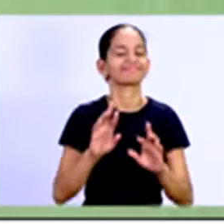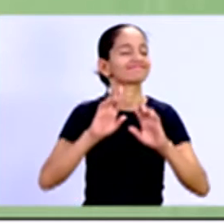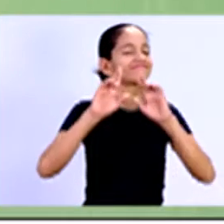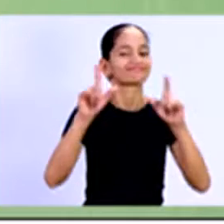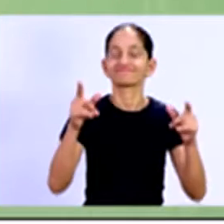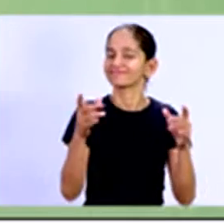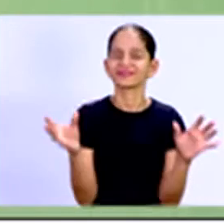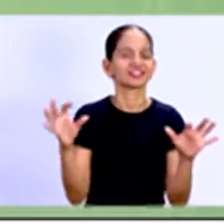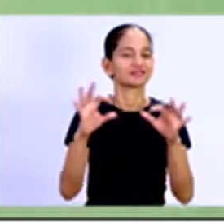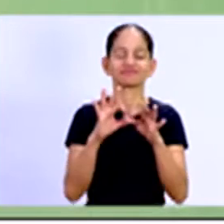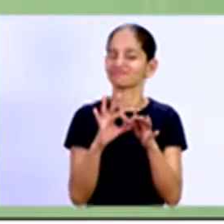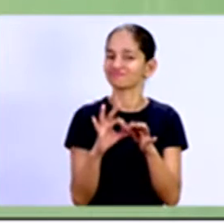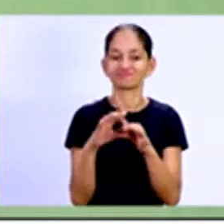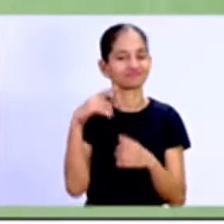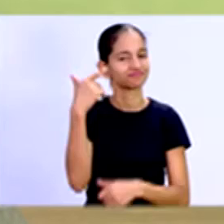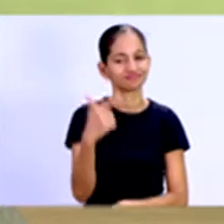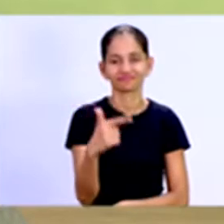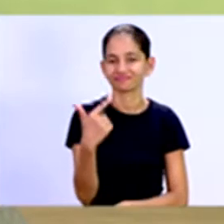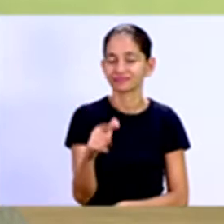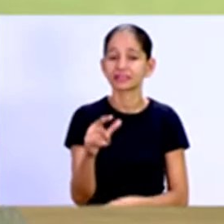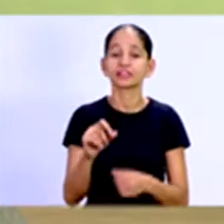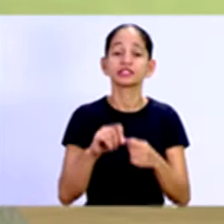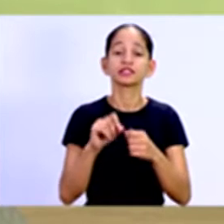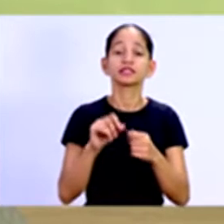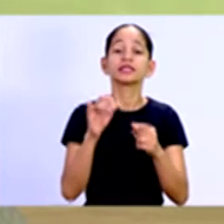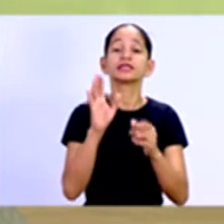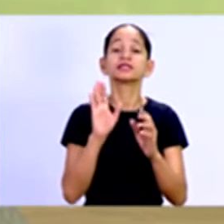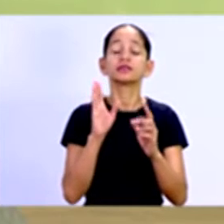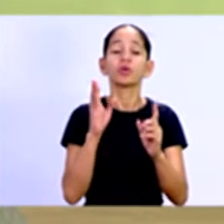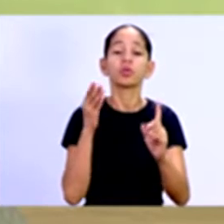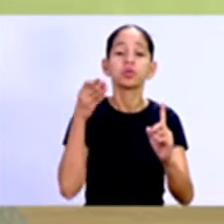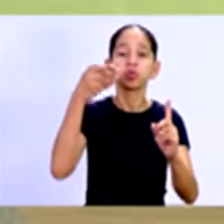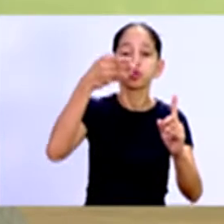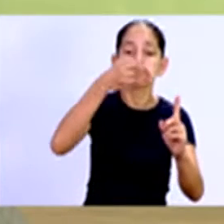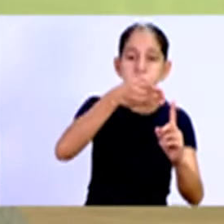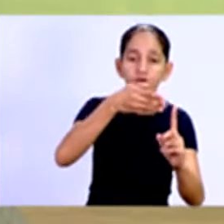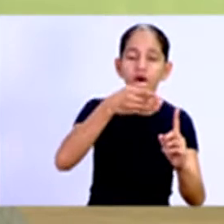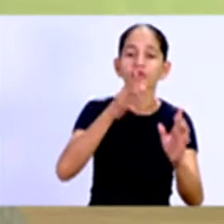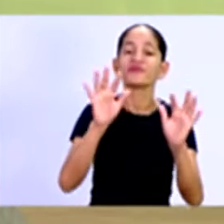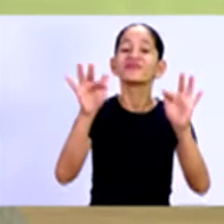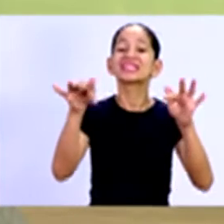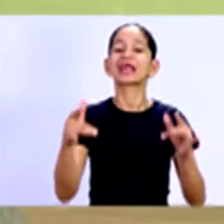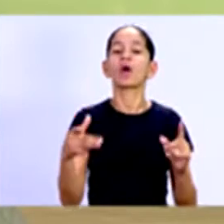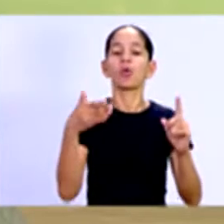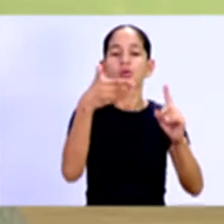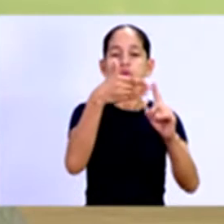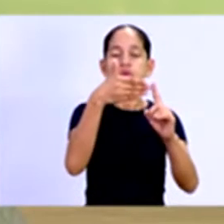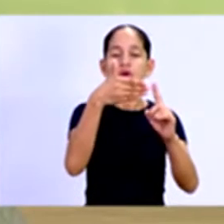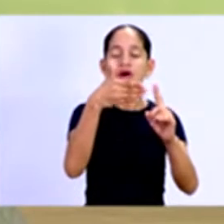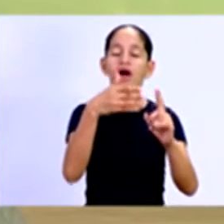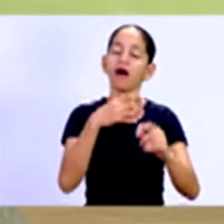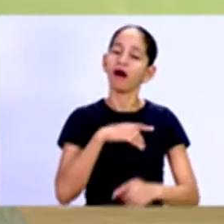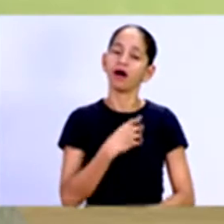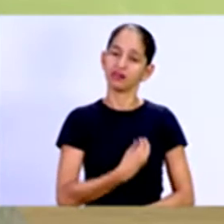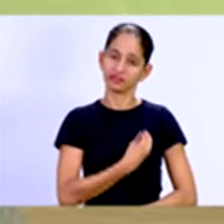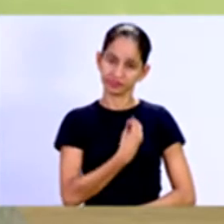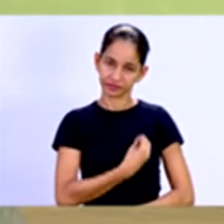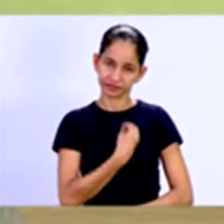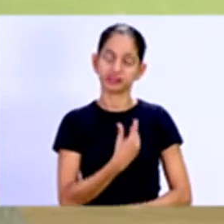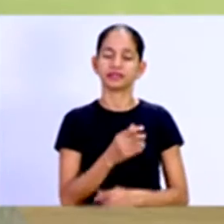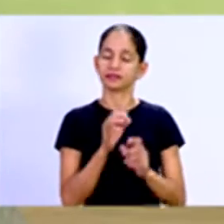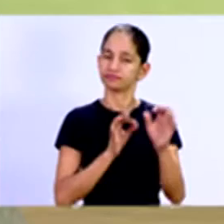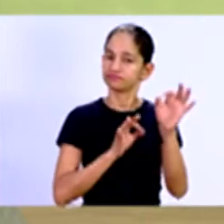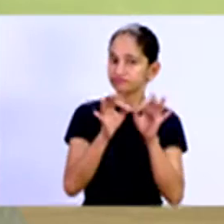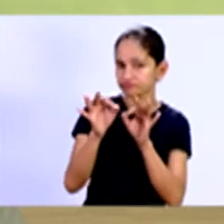ela sempre vai estar relacionada naquilo que é o fim dela. Ou seja, nós vivemos uma vida